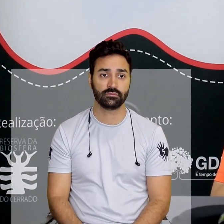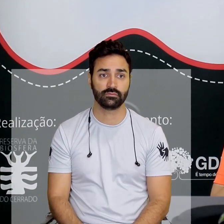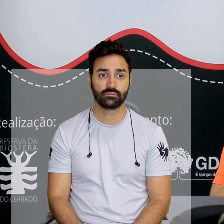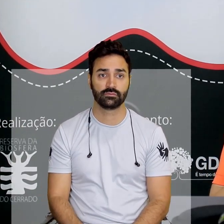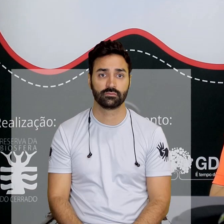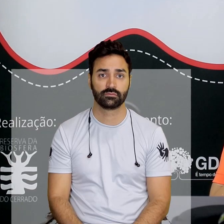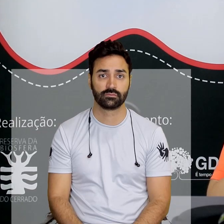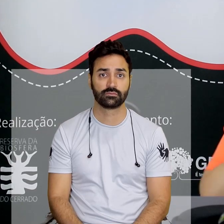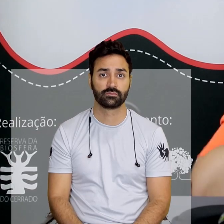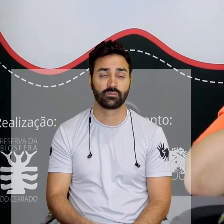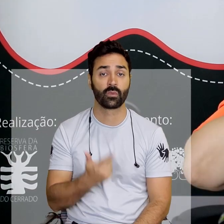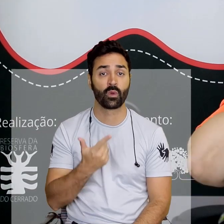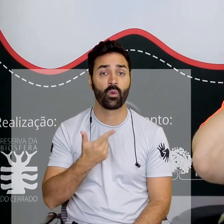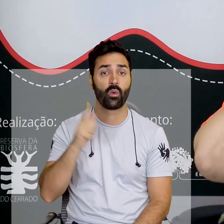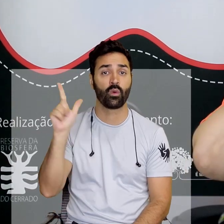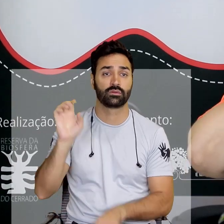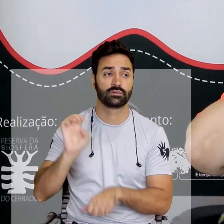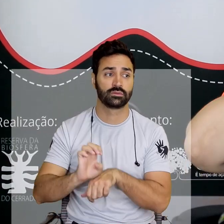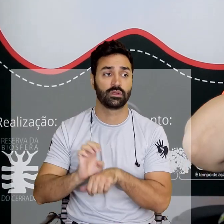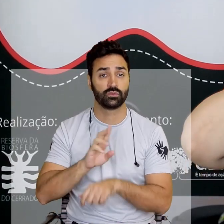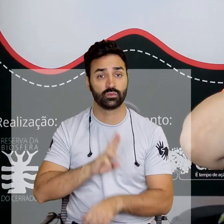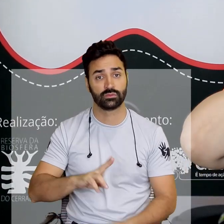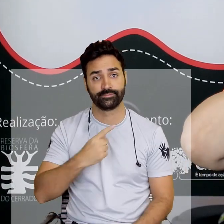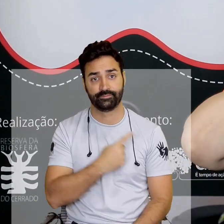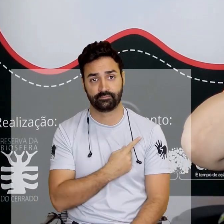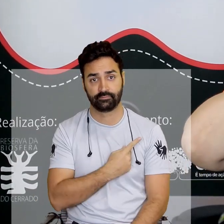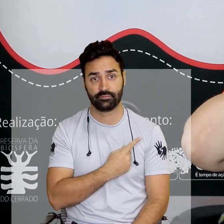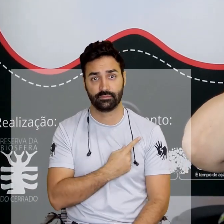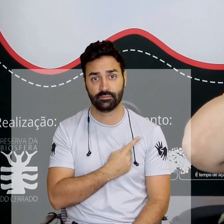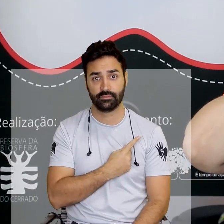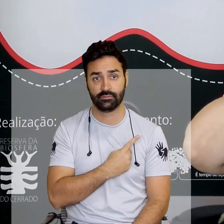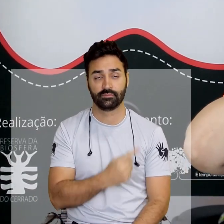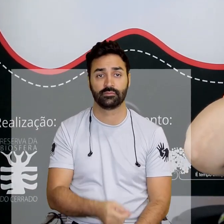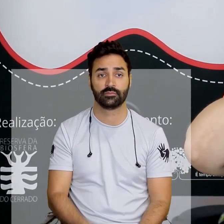E tem outros estados que usam esse aqui, ó, mamãe.